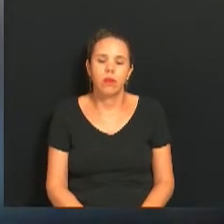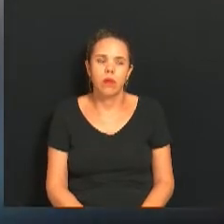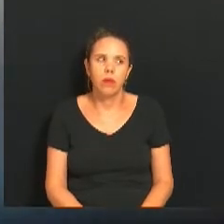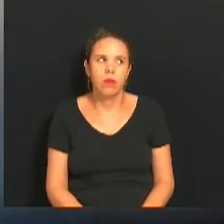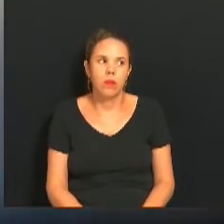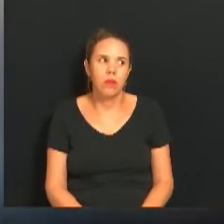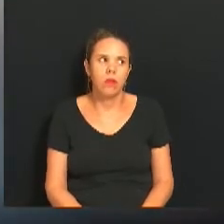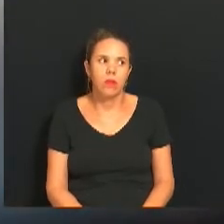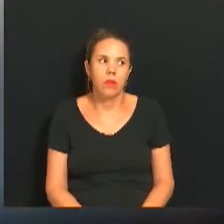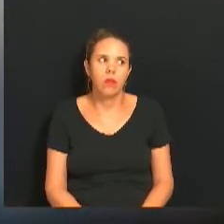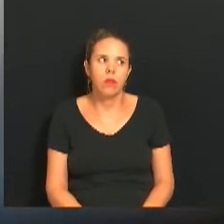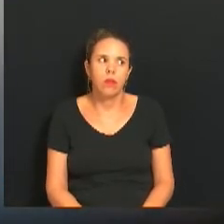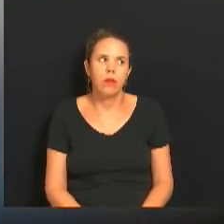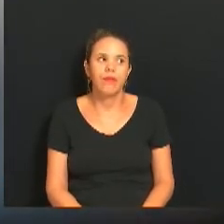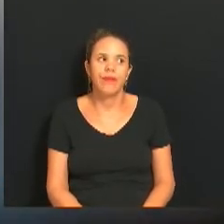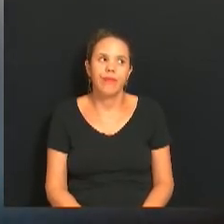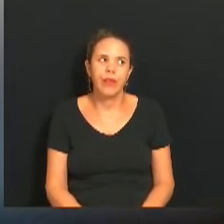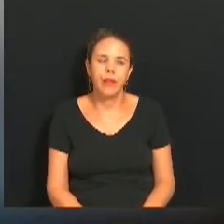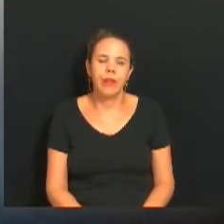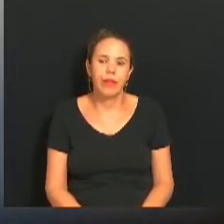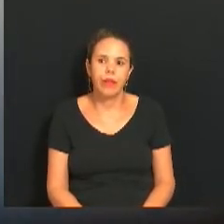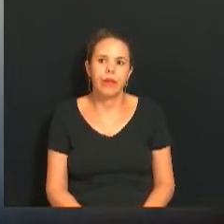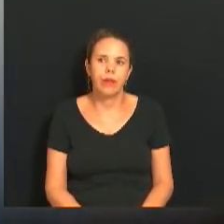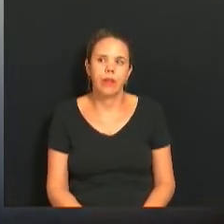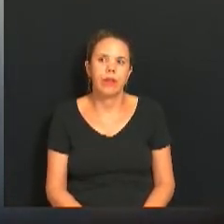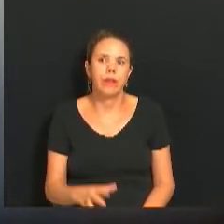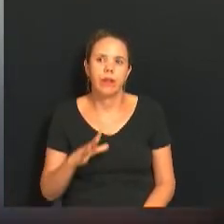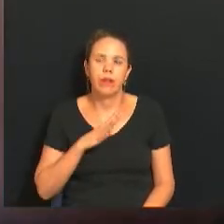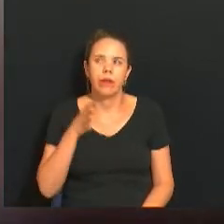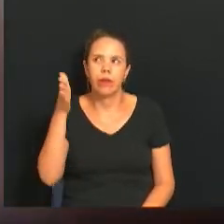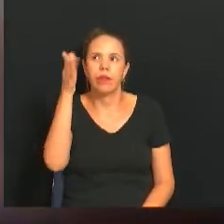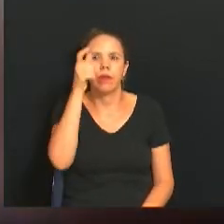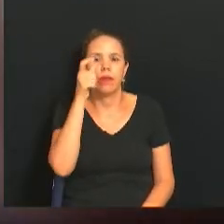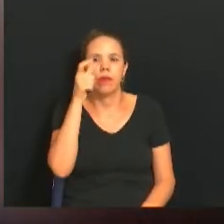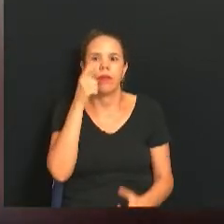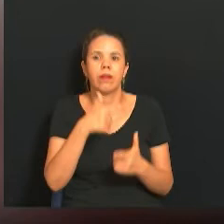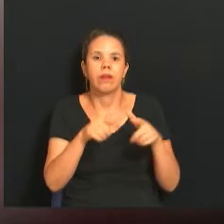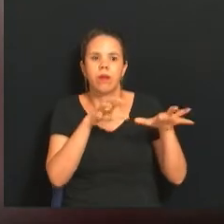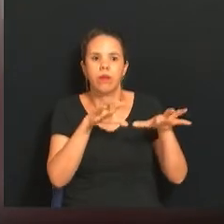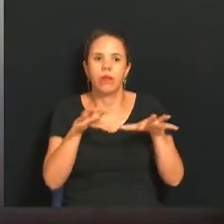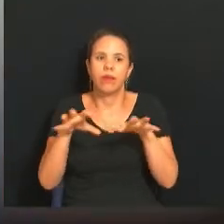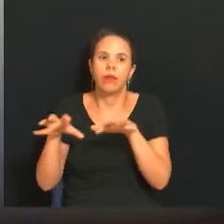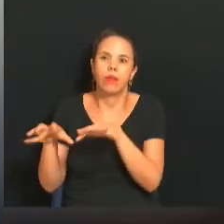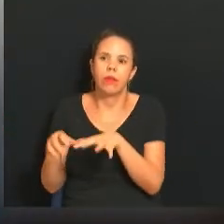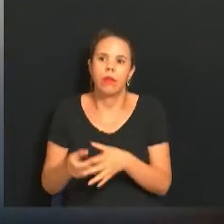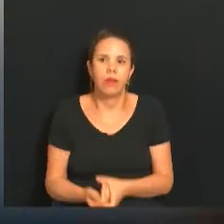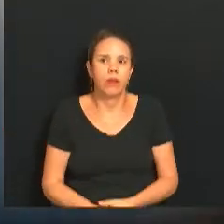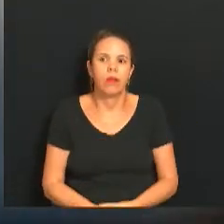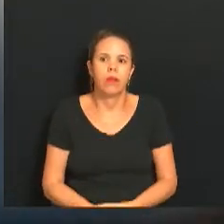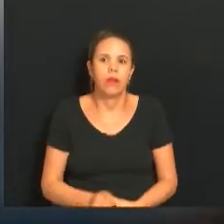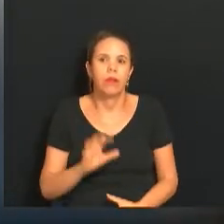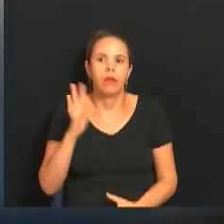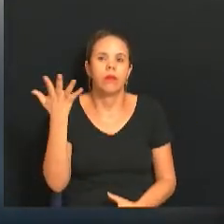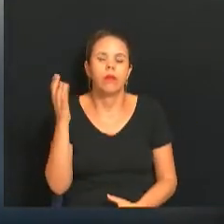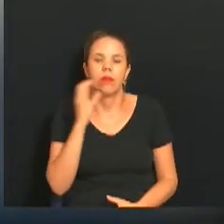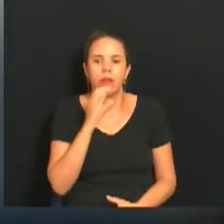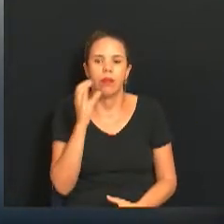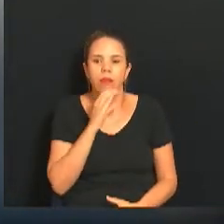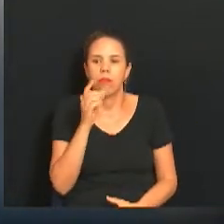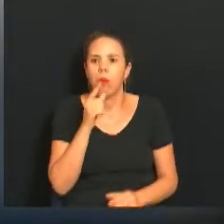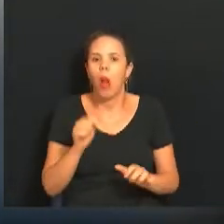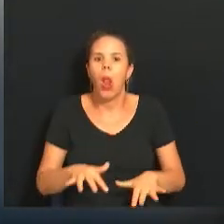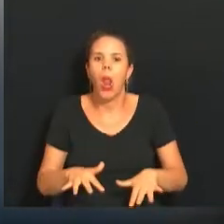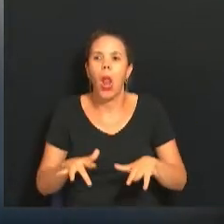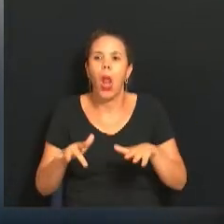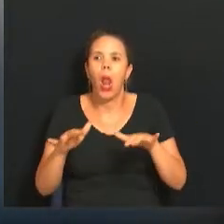É recorrente na cidade algumas situações, por conta das fortes chuvas, até com ocorrência de enchentes.